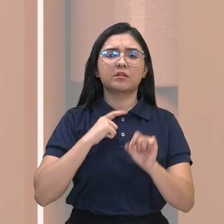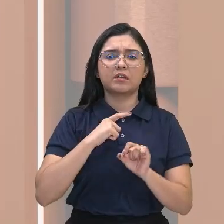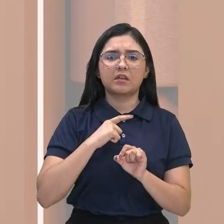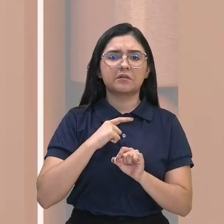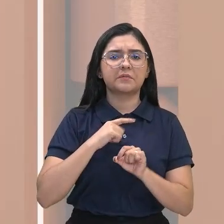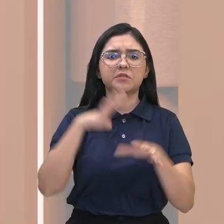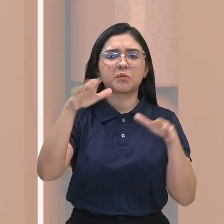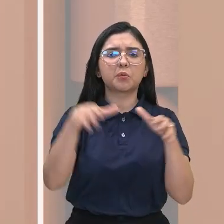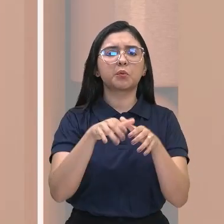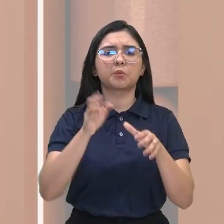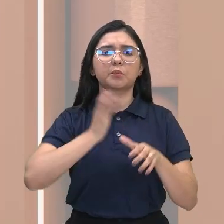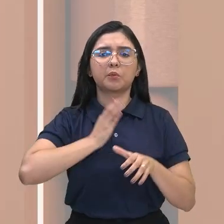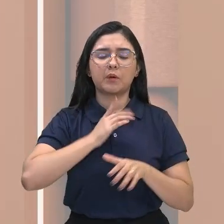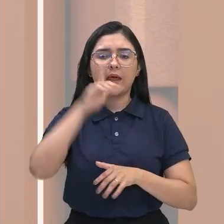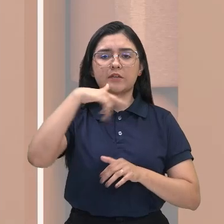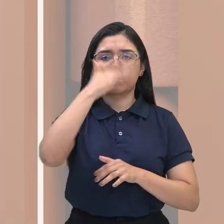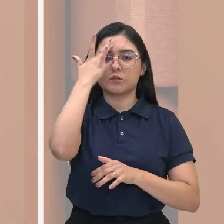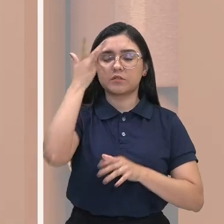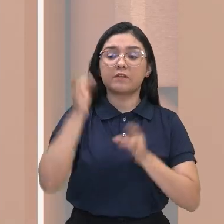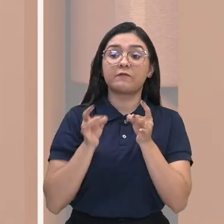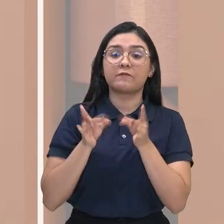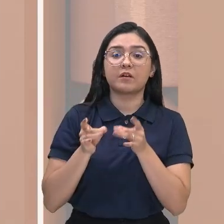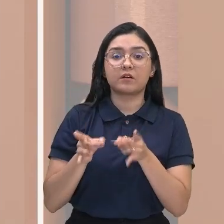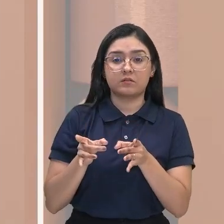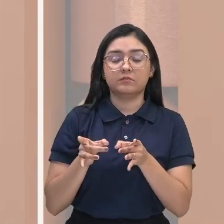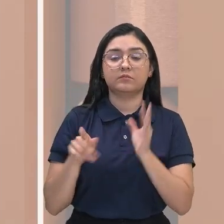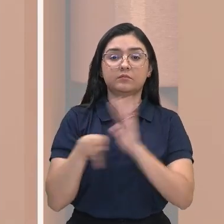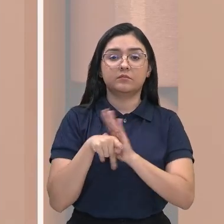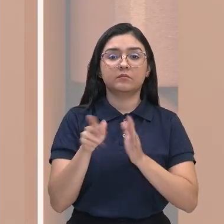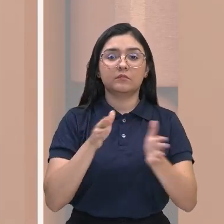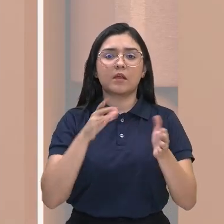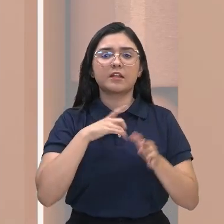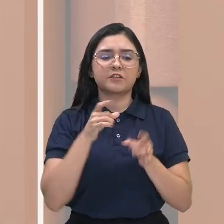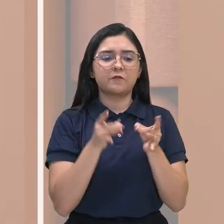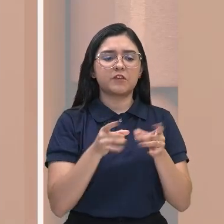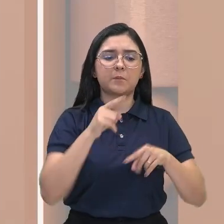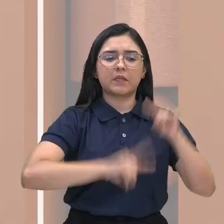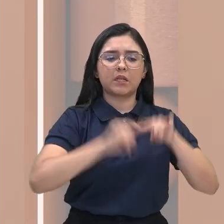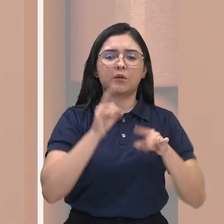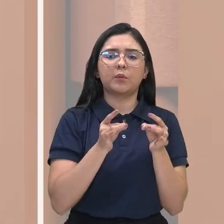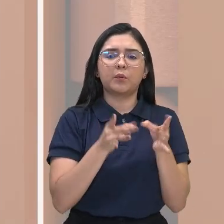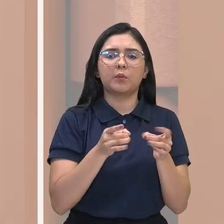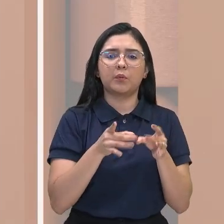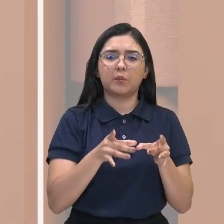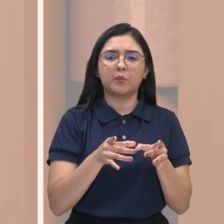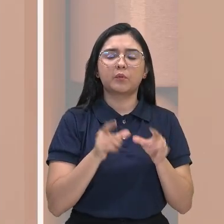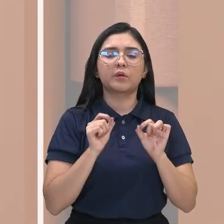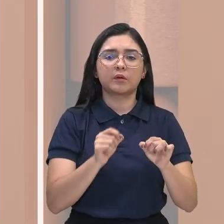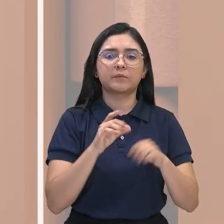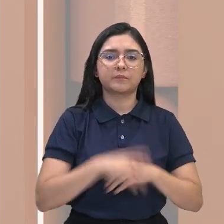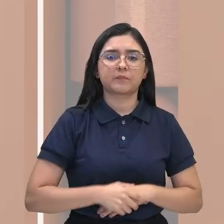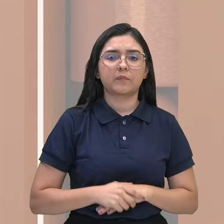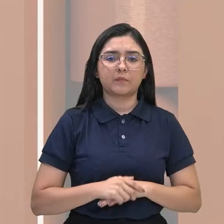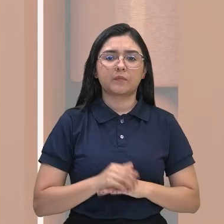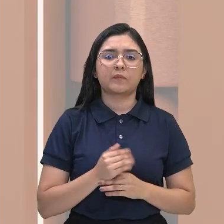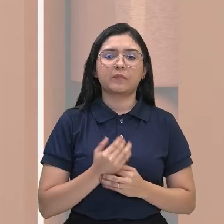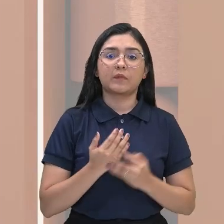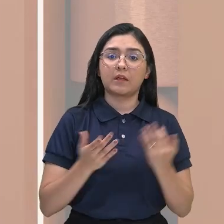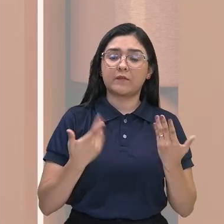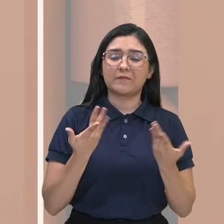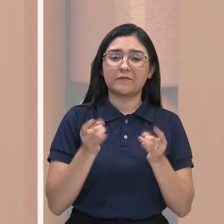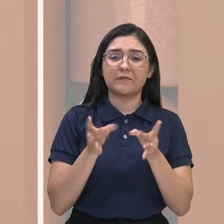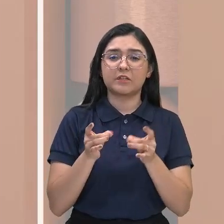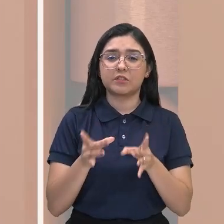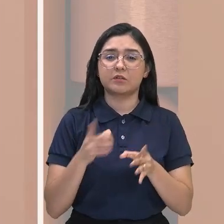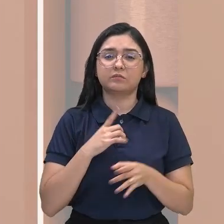comerciantes. Aquelas pessoas que, de certa forma, vendiam mercadoria a troco de mercadorias, melhor, vendiam mercadoria